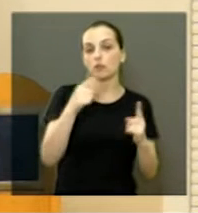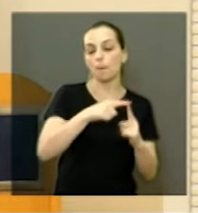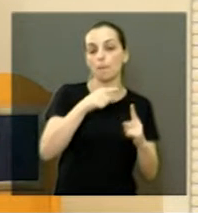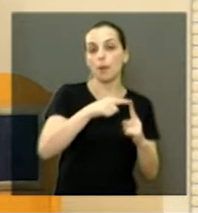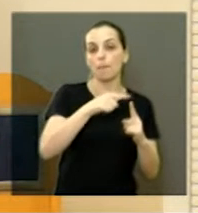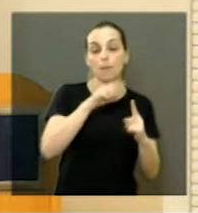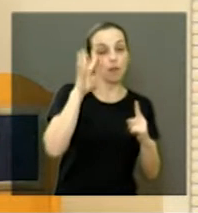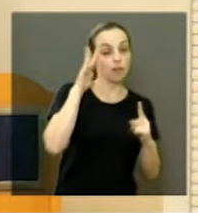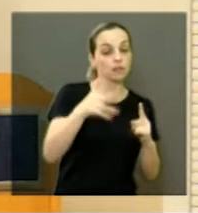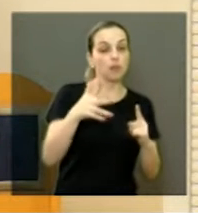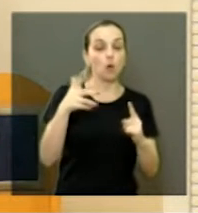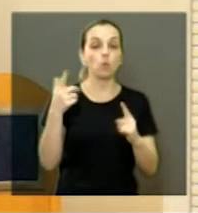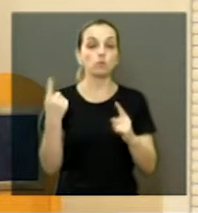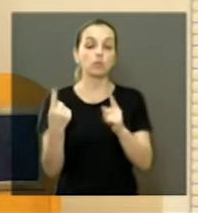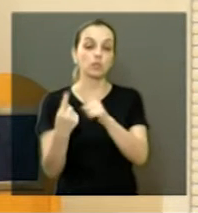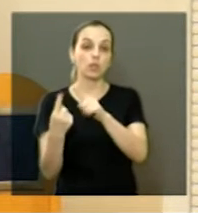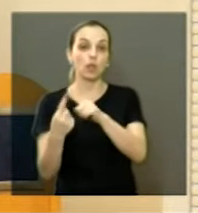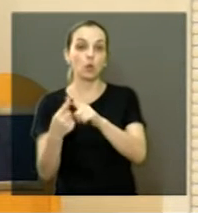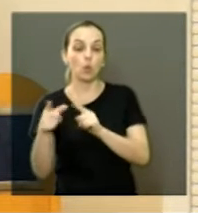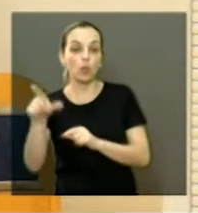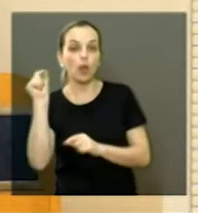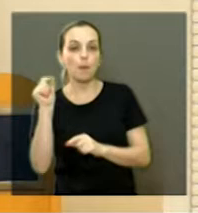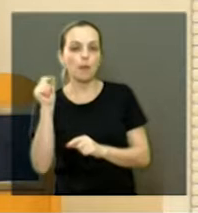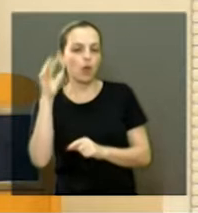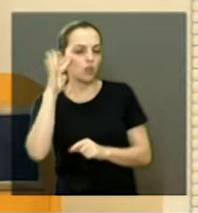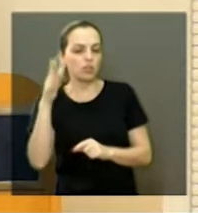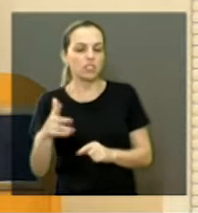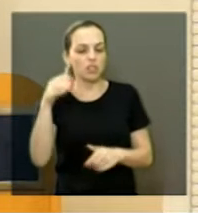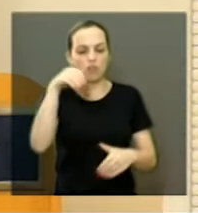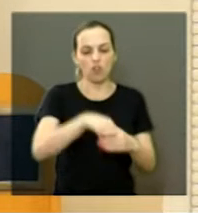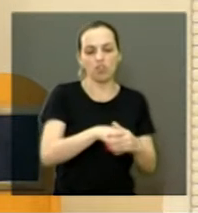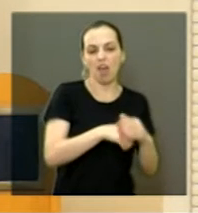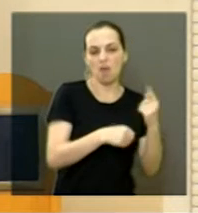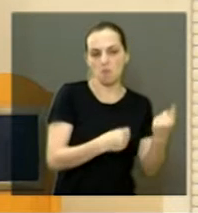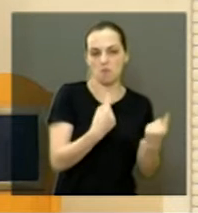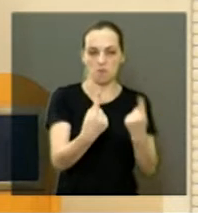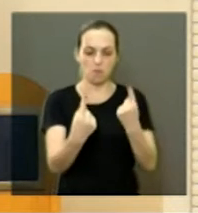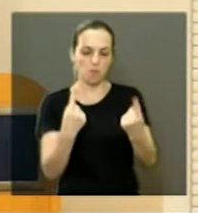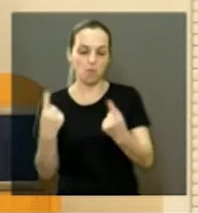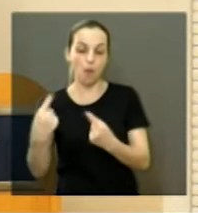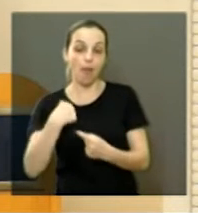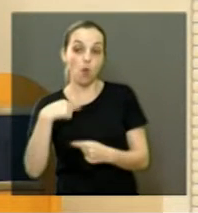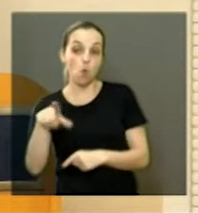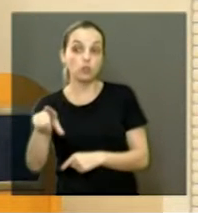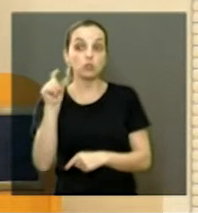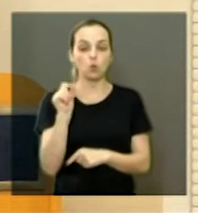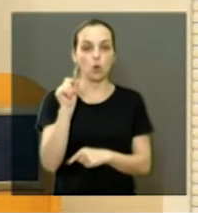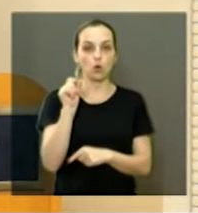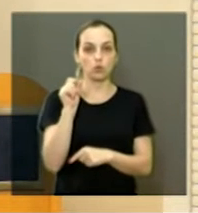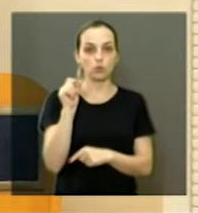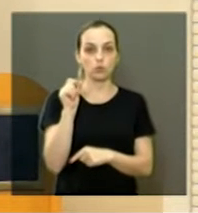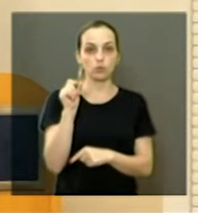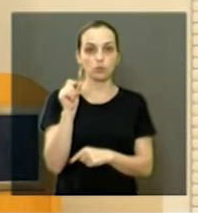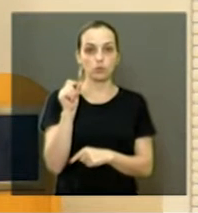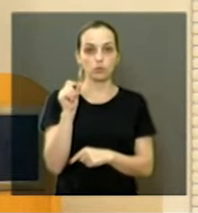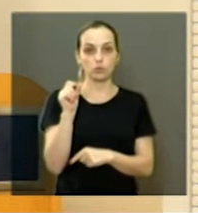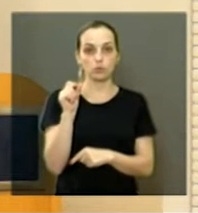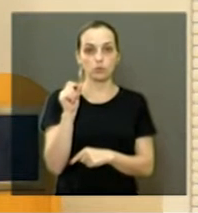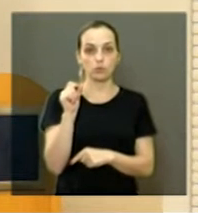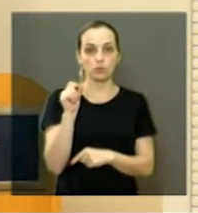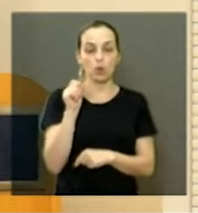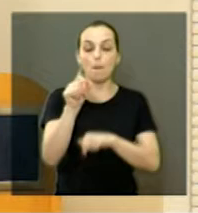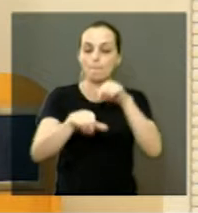arbítrio e não descido apenas votar neste ou naquele projeto eu escolho como o livre arbítrio